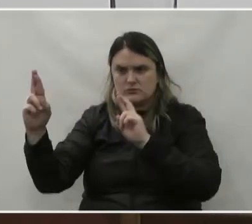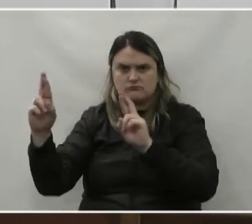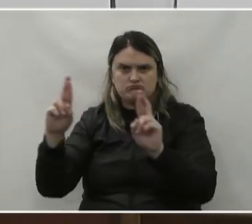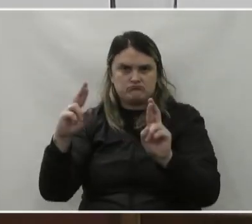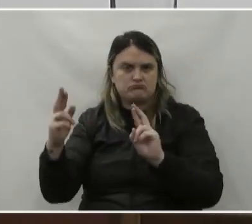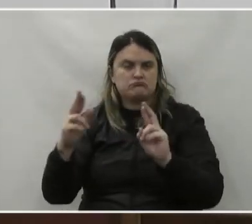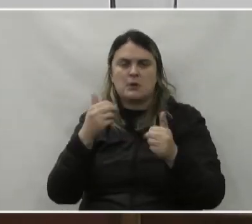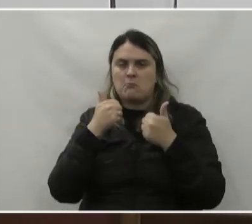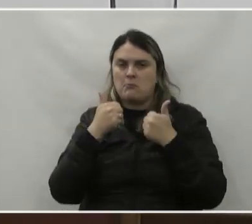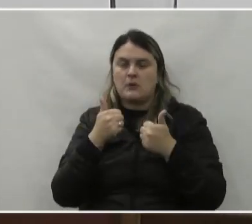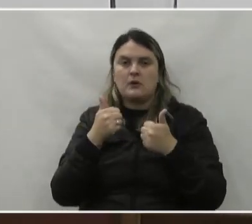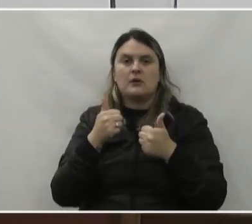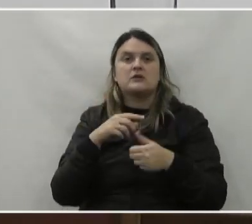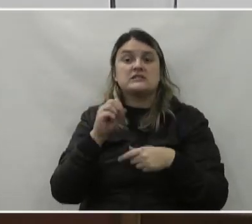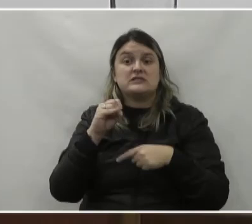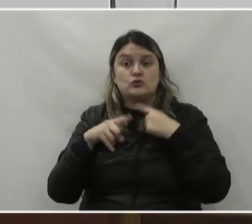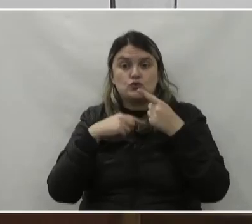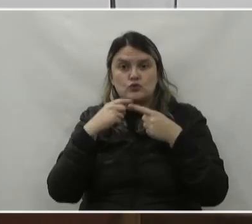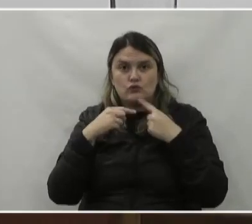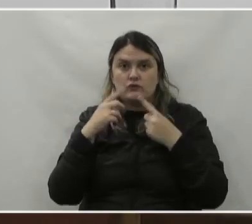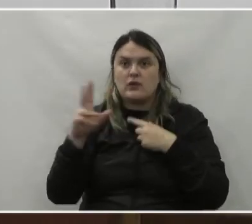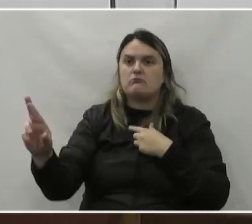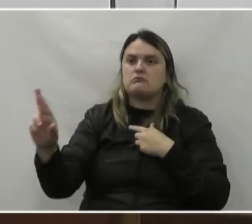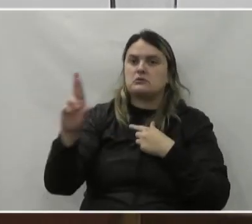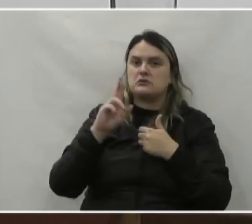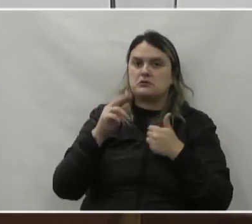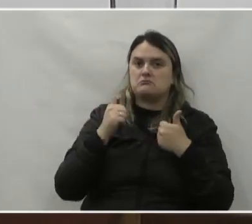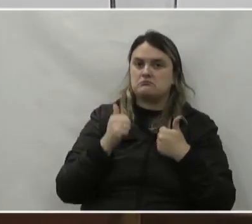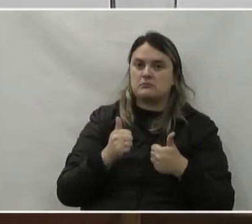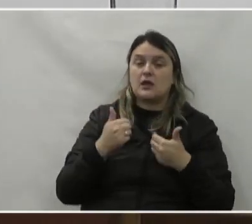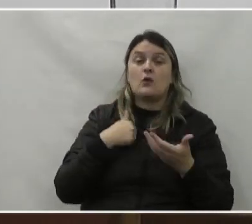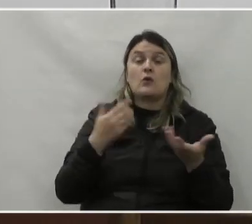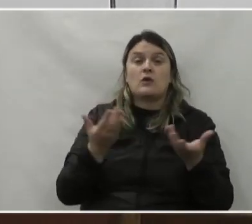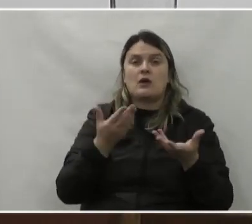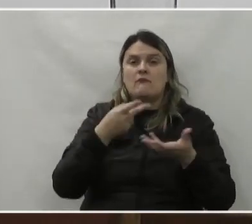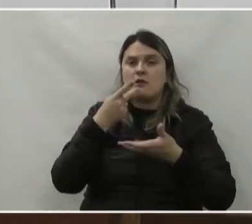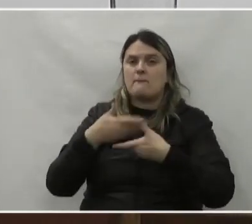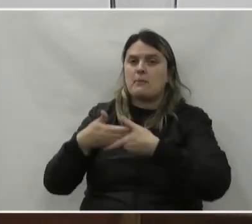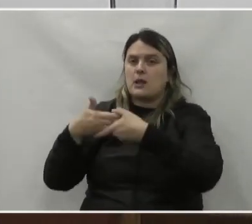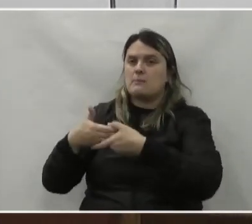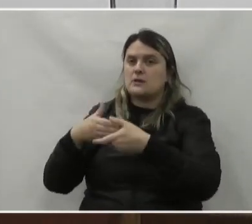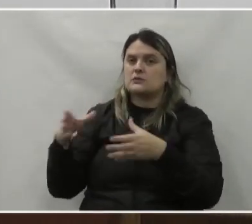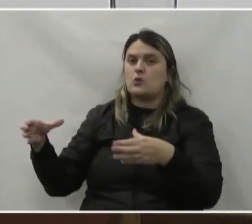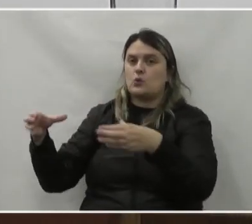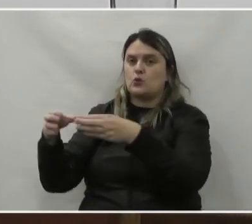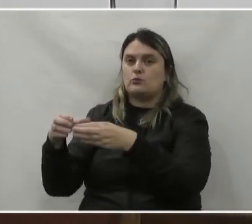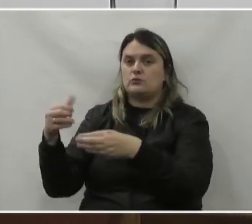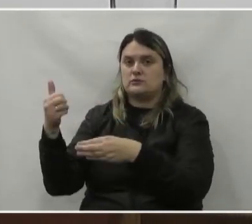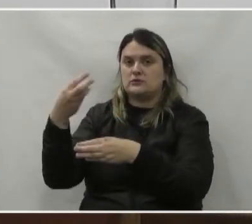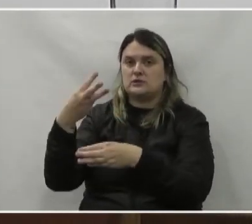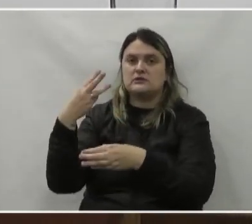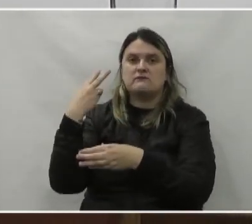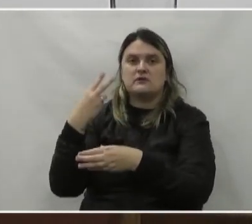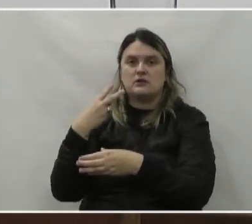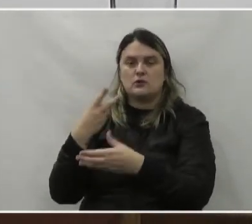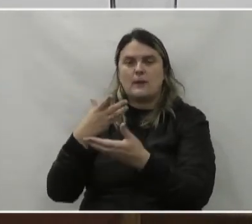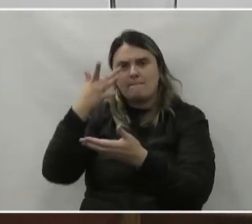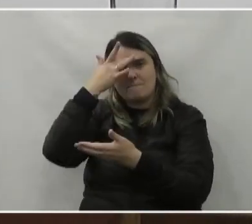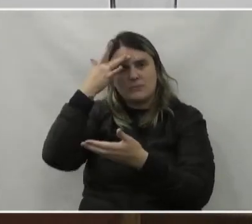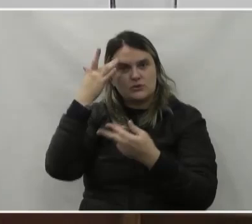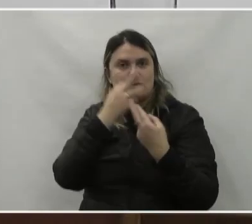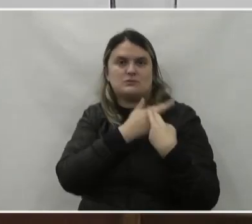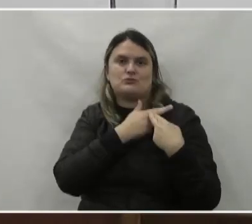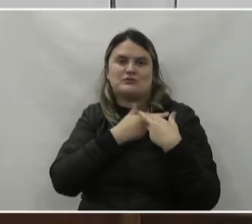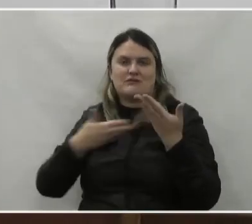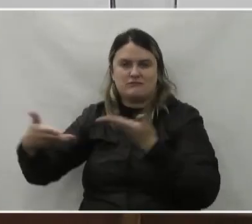foram sanadas, então por isso que eu quero realmente parabenizar todos os vereadores, a todos os envolvidos,